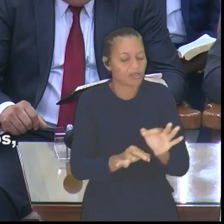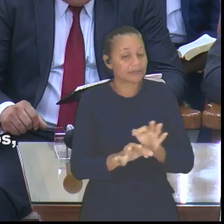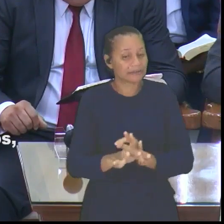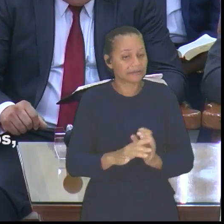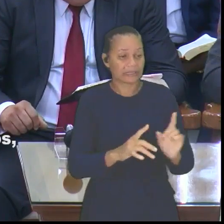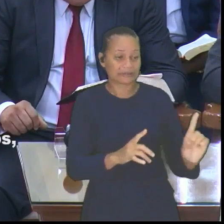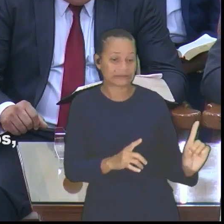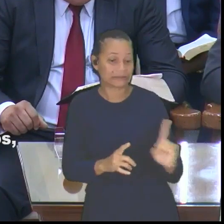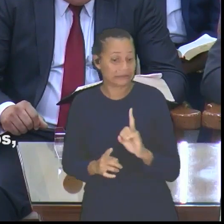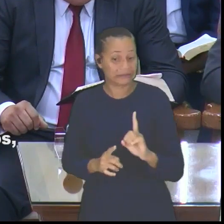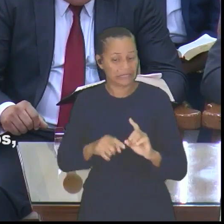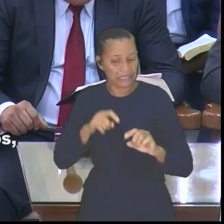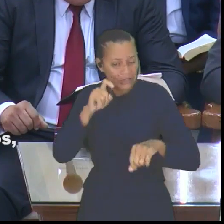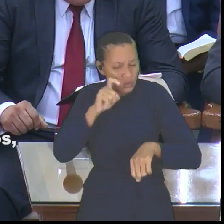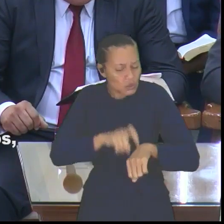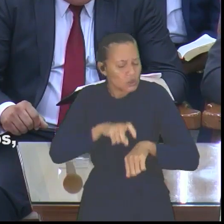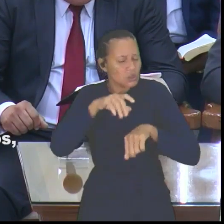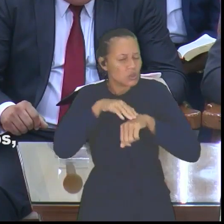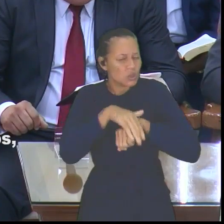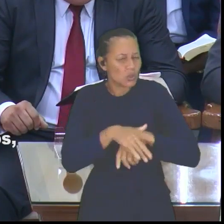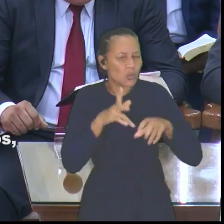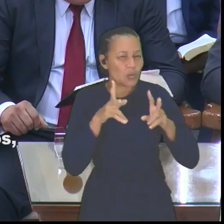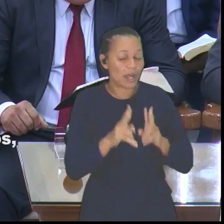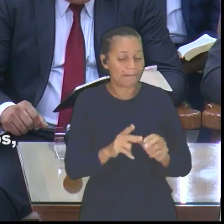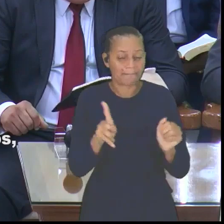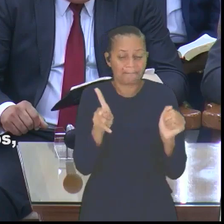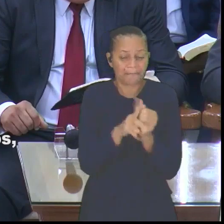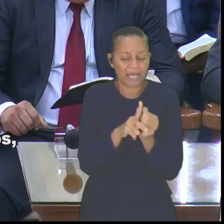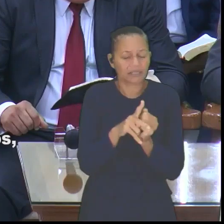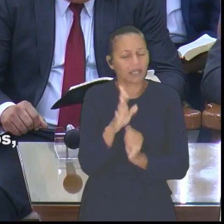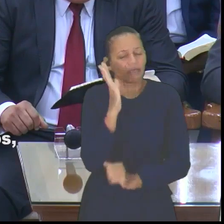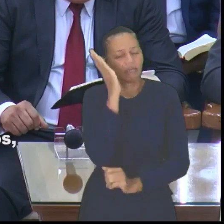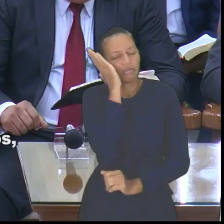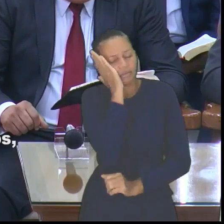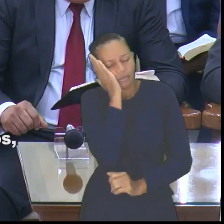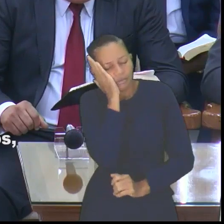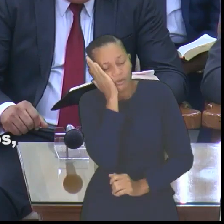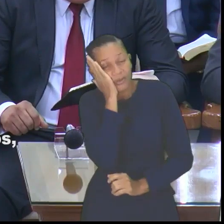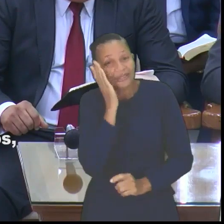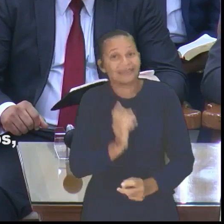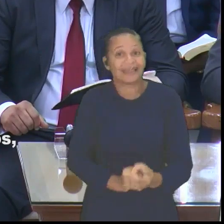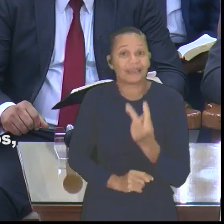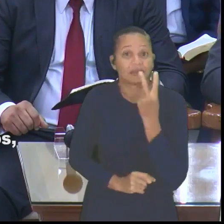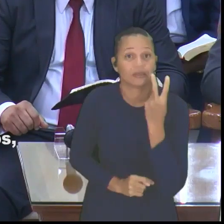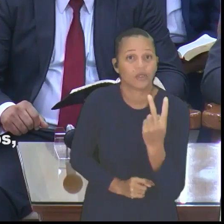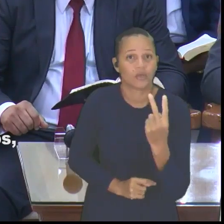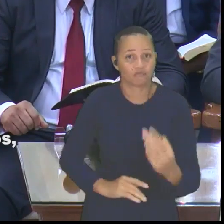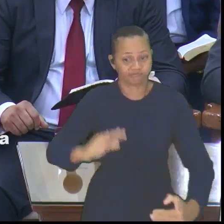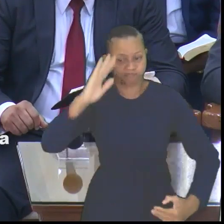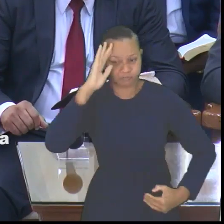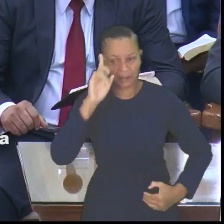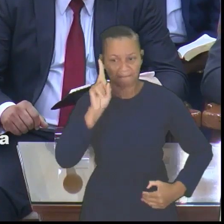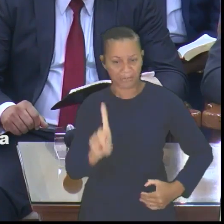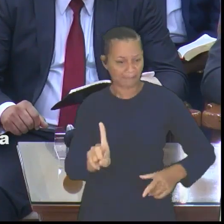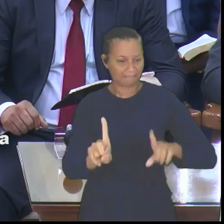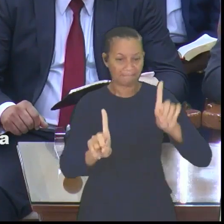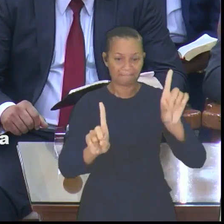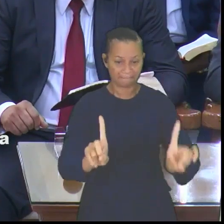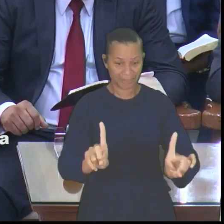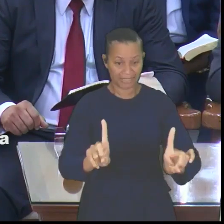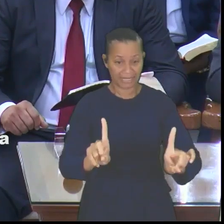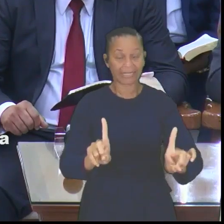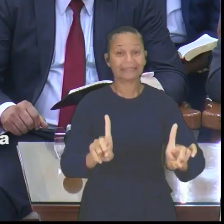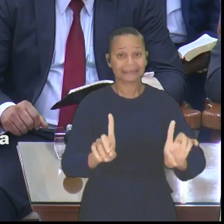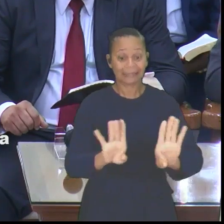estava Pedro dormindo, entre 2 soldados ligados com 2 cadeias, e os guardas diante da